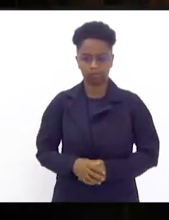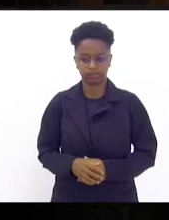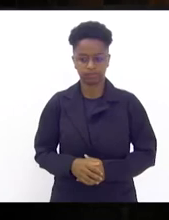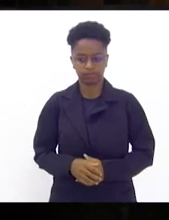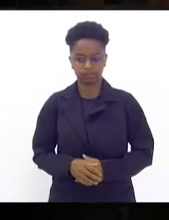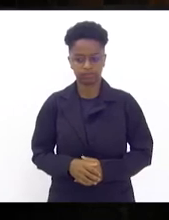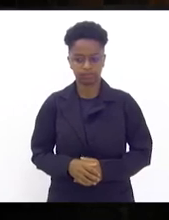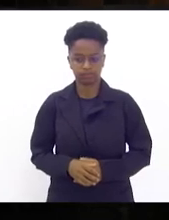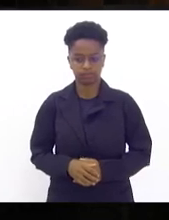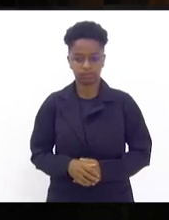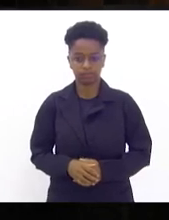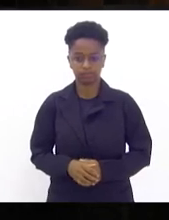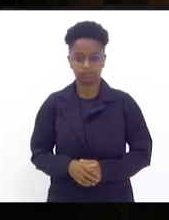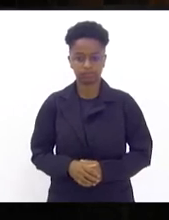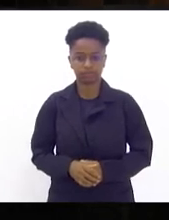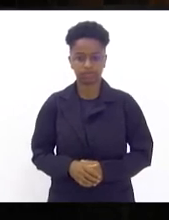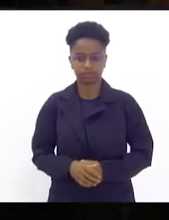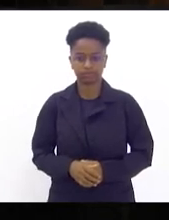Deputada Marta Rocha